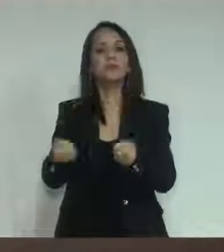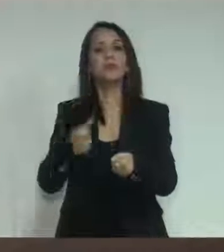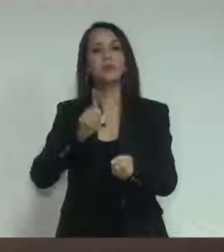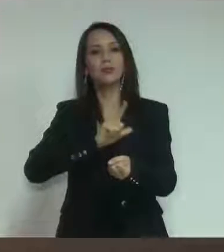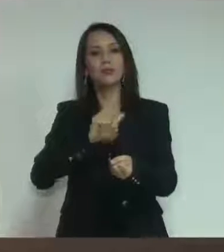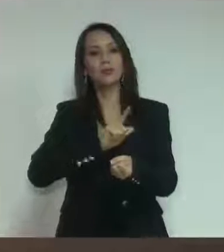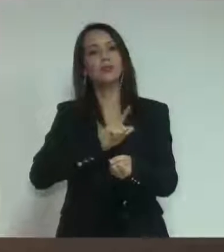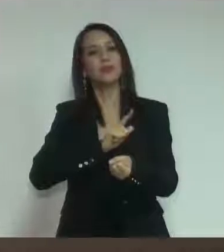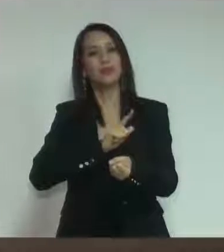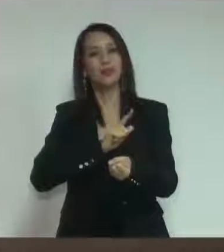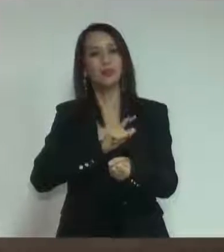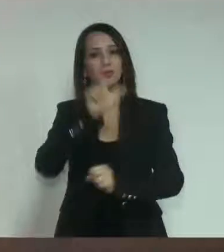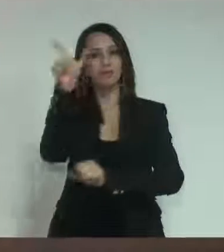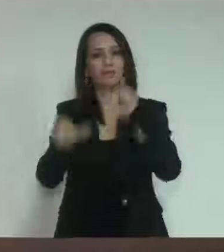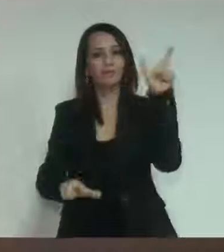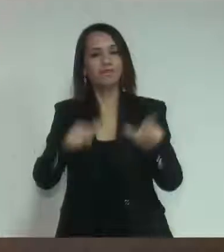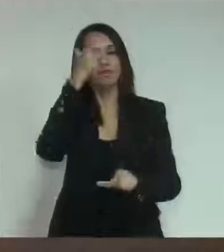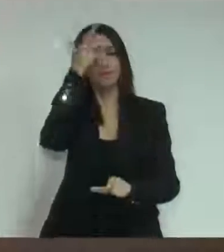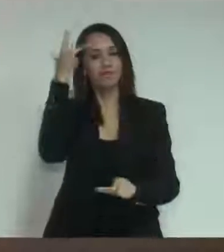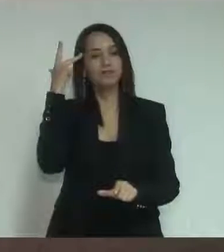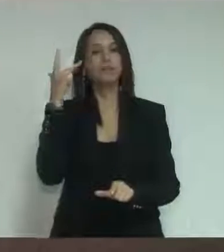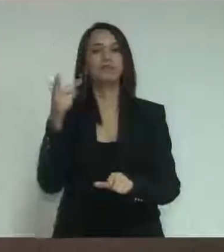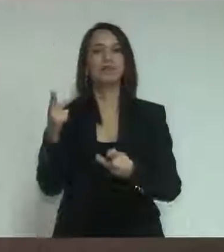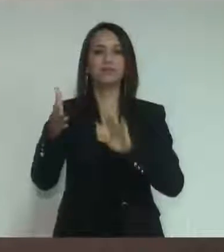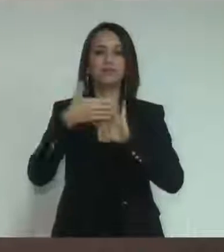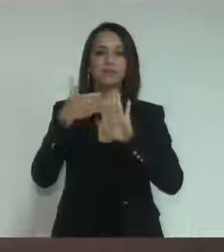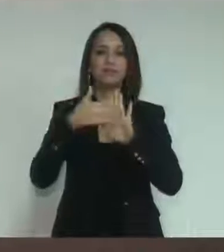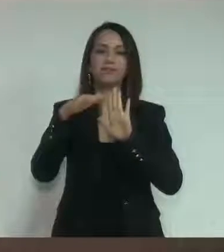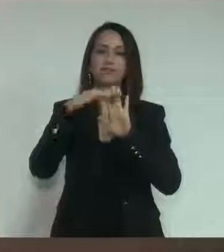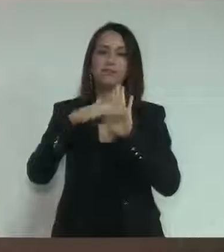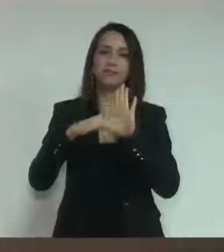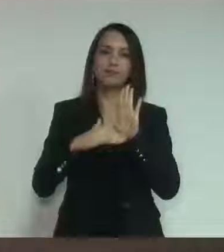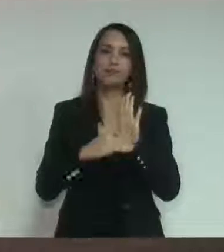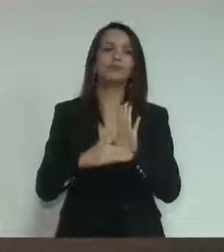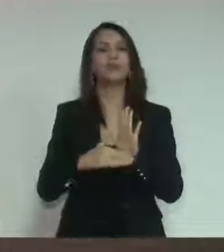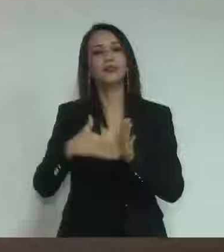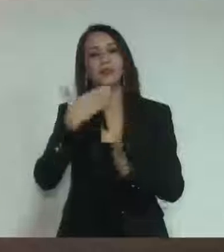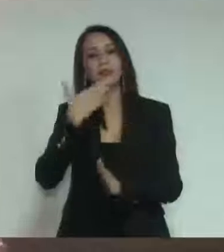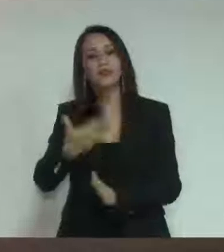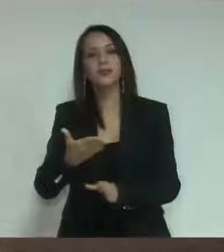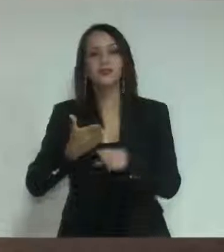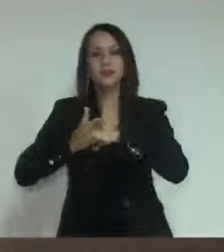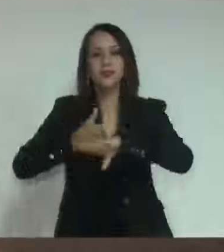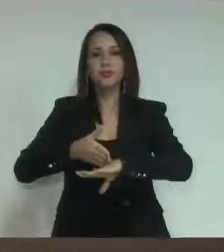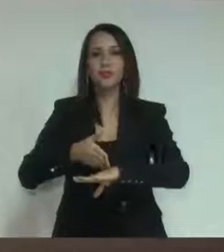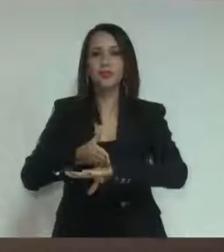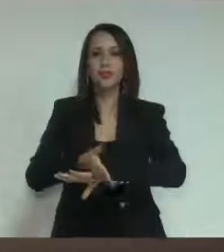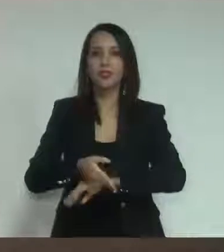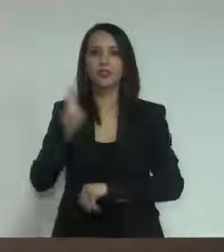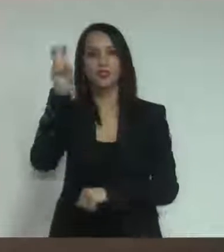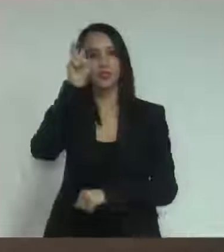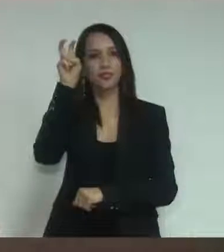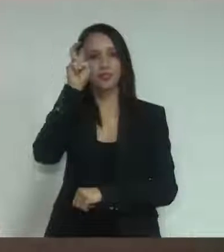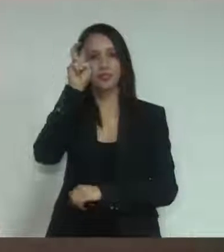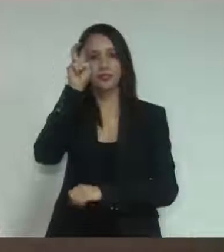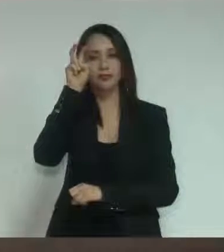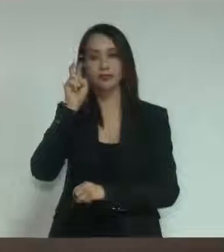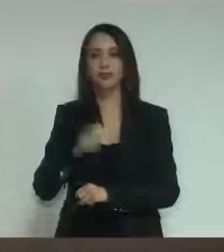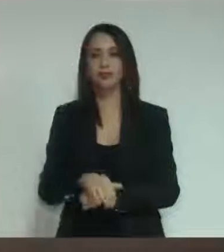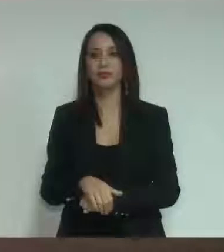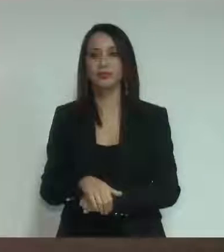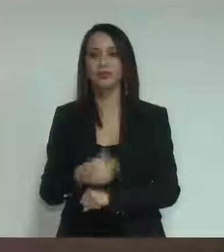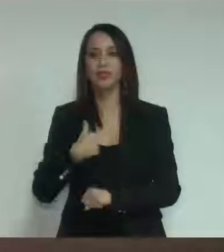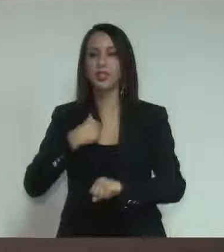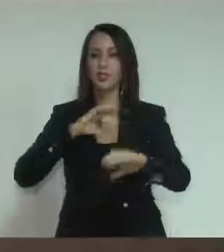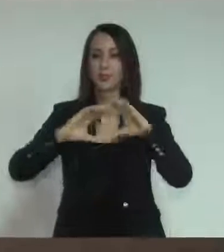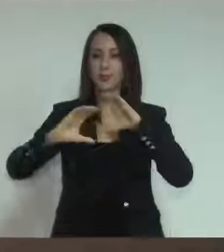coletivo de passageiros e dar outras providências. Então, desde que ele entrou com urgência na sexta-feira, aí eu me